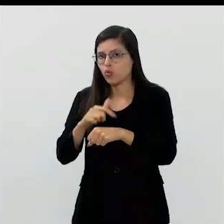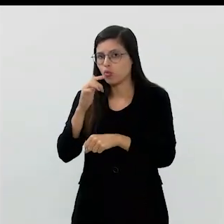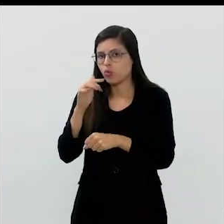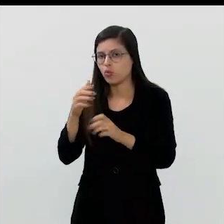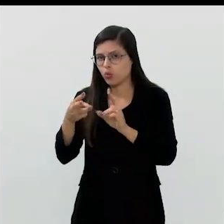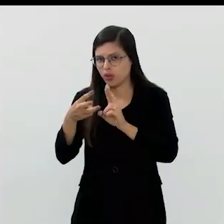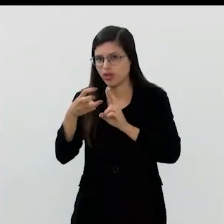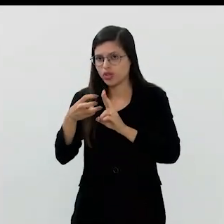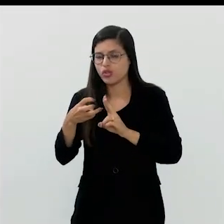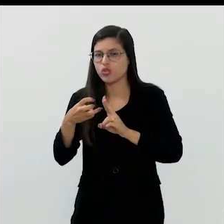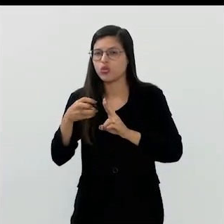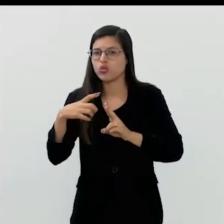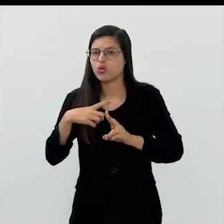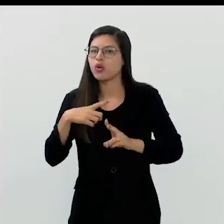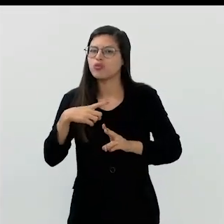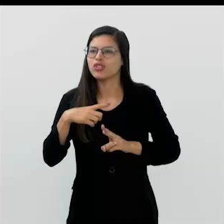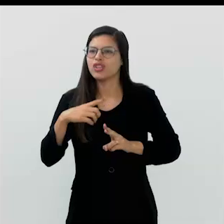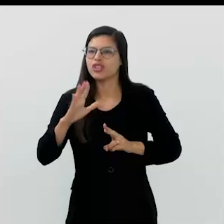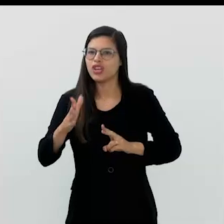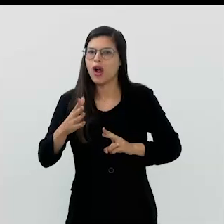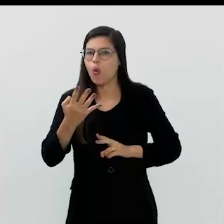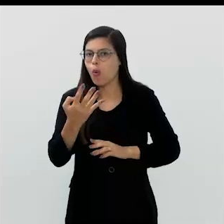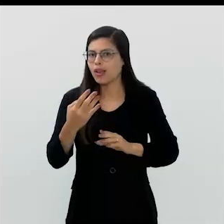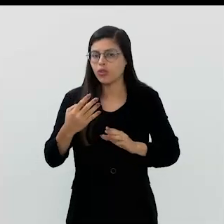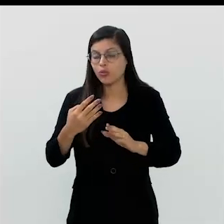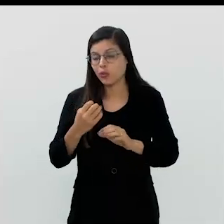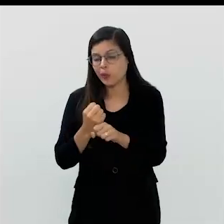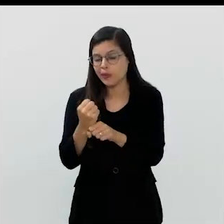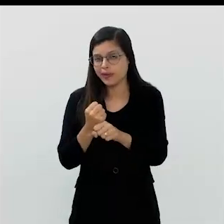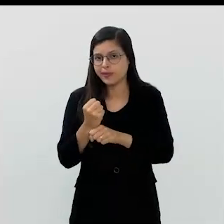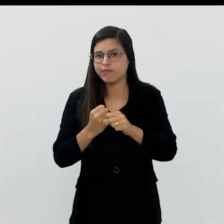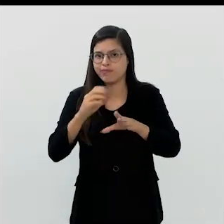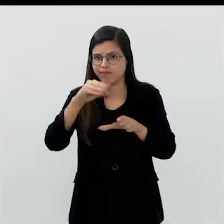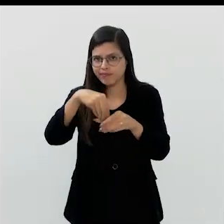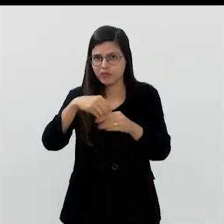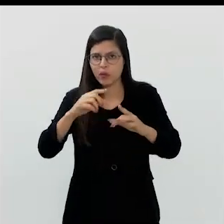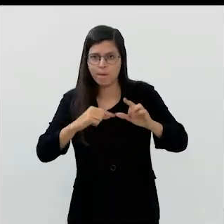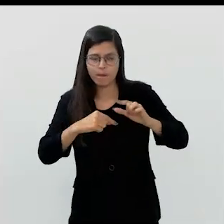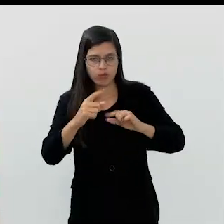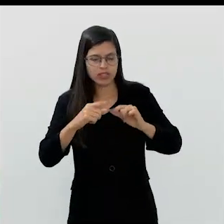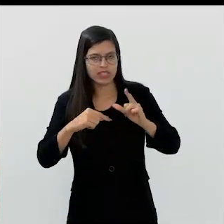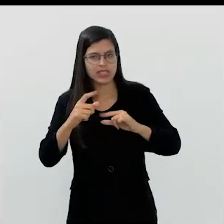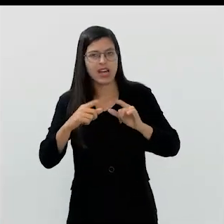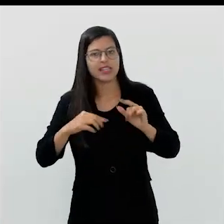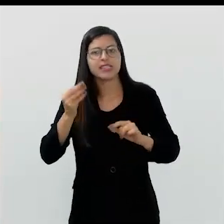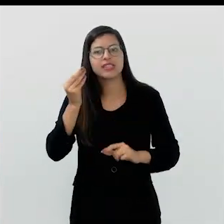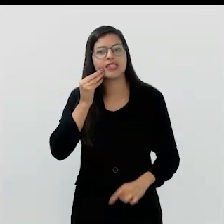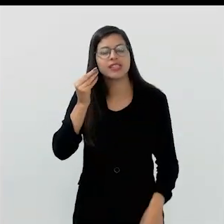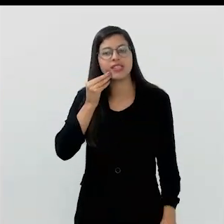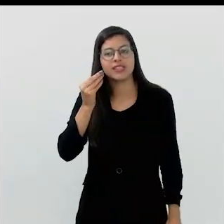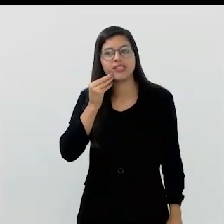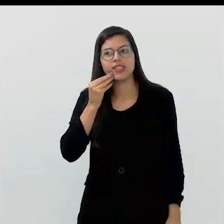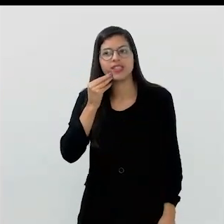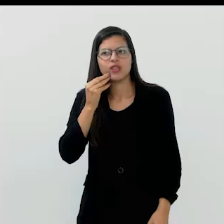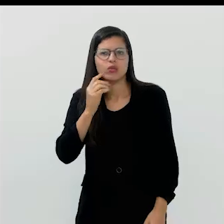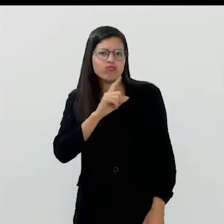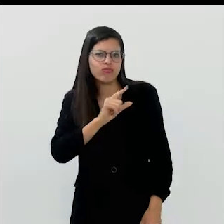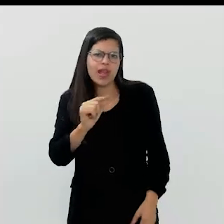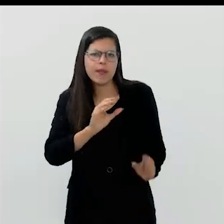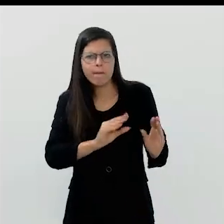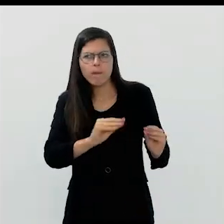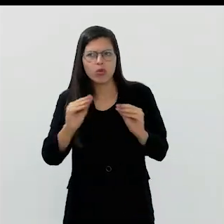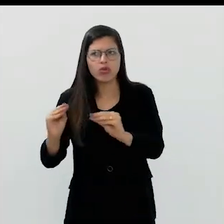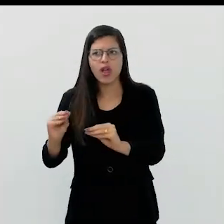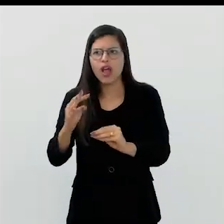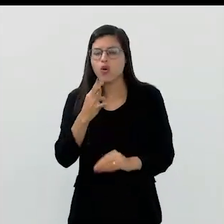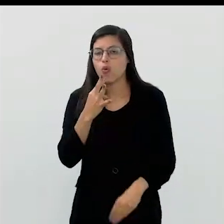Eu tava ali já há 4 anos na mocidade, né? Aí eu tava tentando sair para abrir portas, né? Sim. Foi